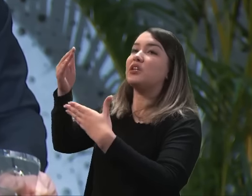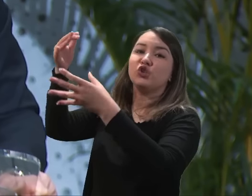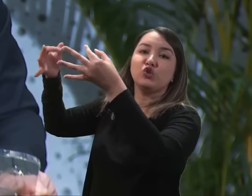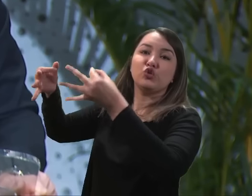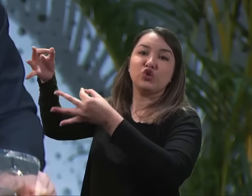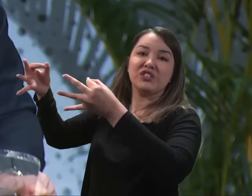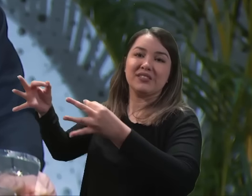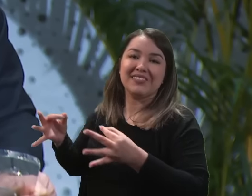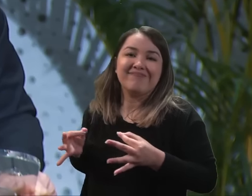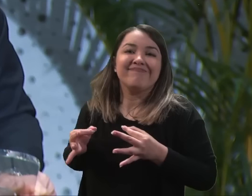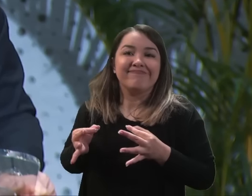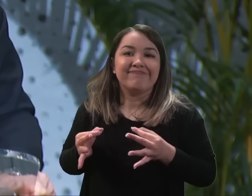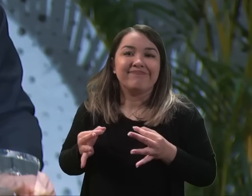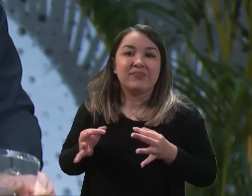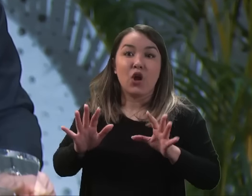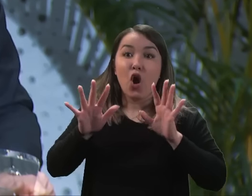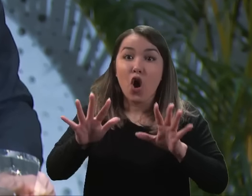Jesus está voltando